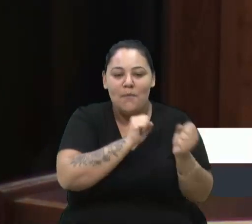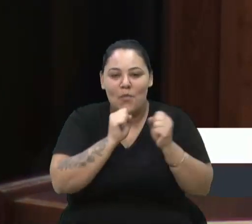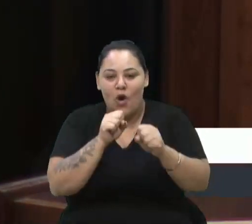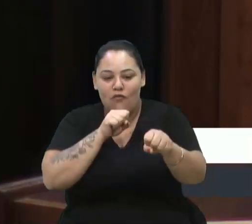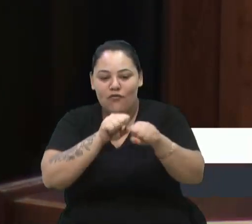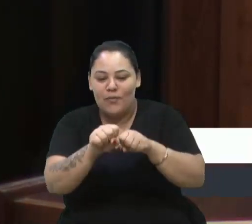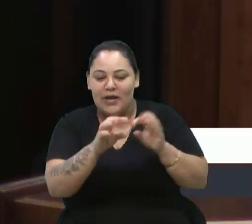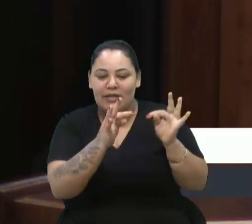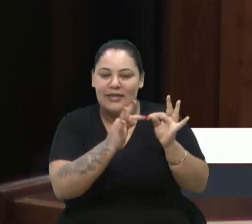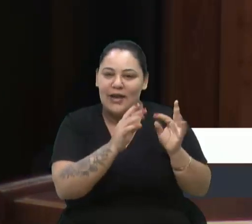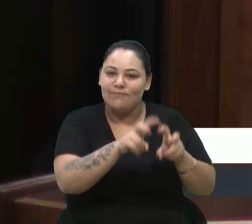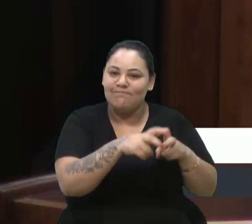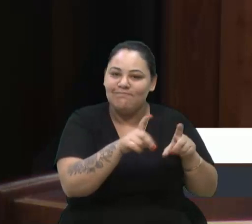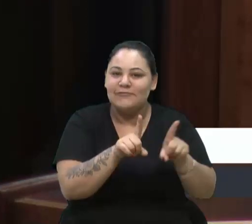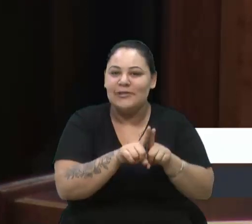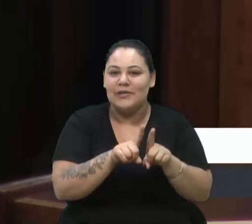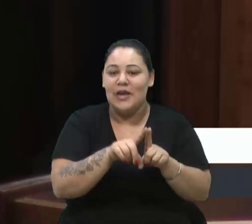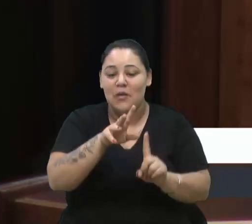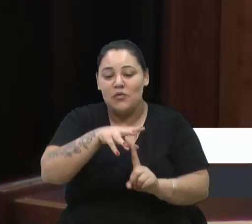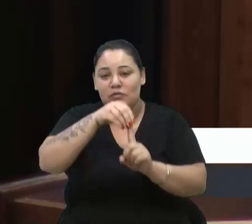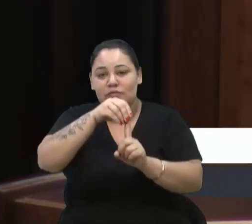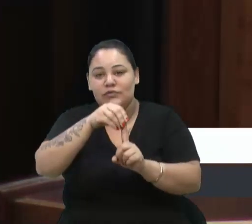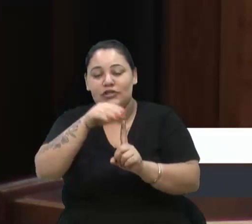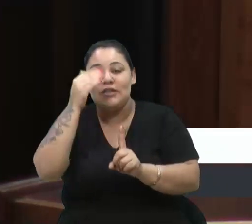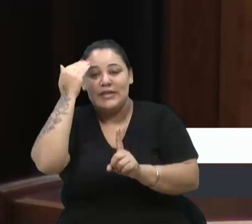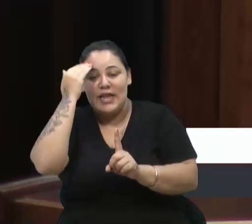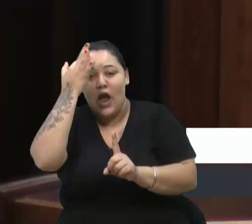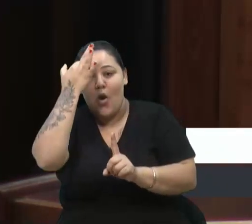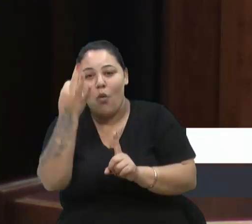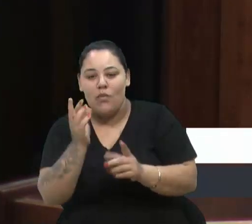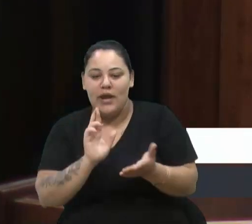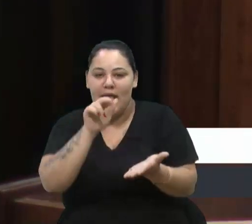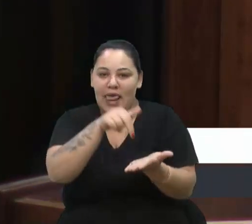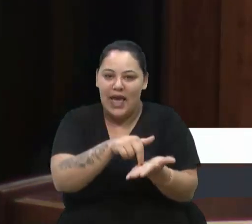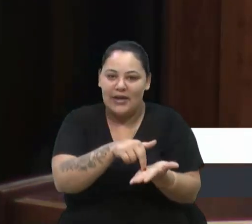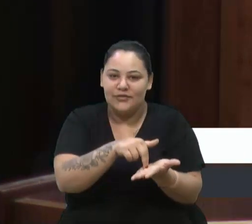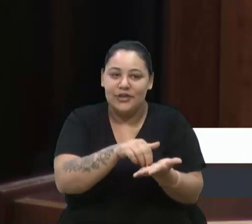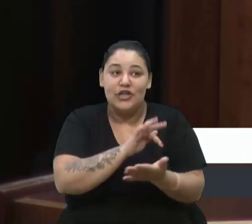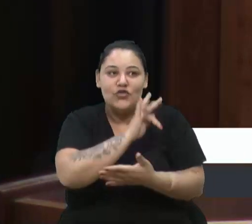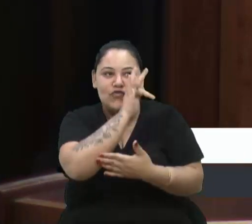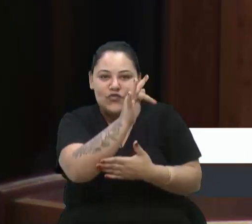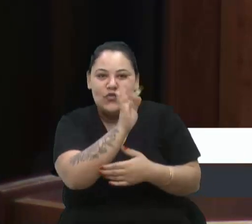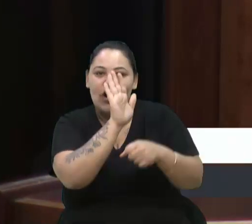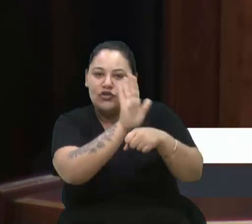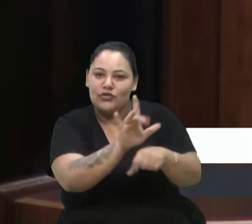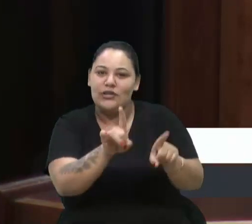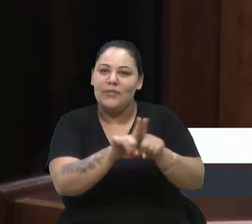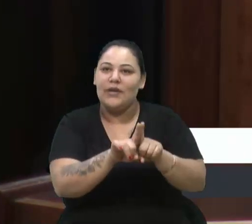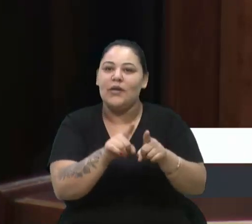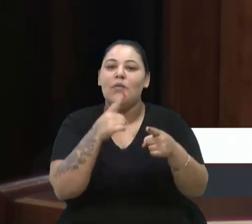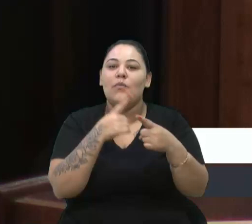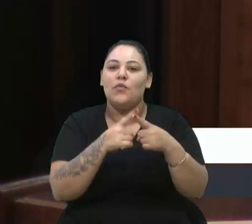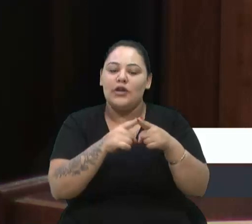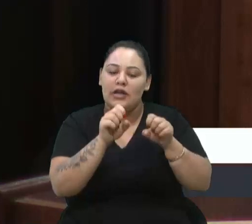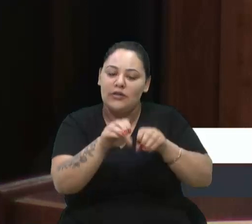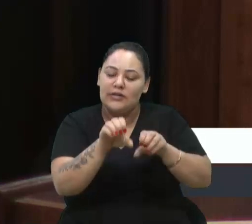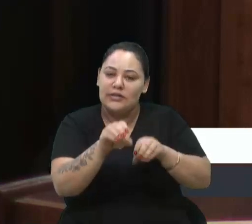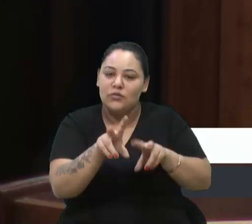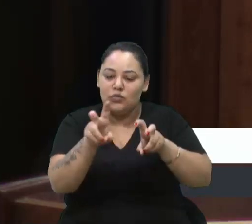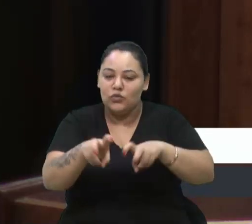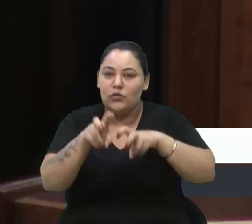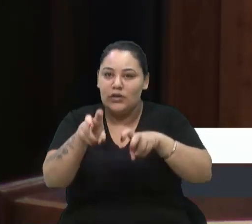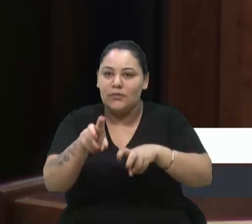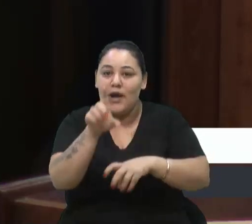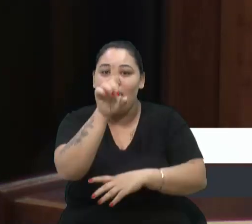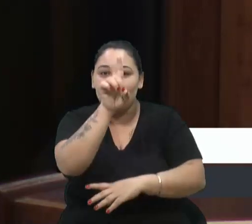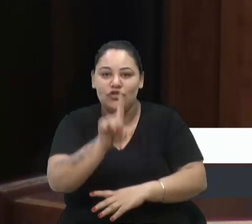Agropecuária e principalmente entendam suas realidades e que sejam construtores do Futuro porque a educação do campo é um direito e não